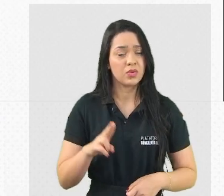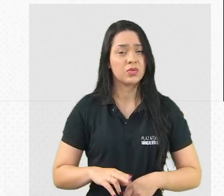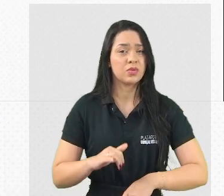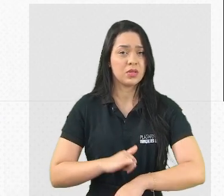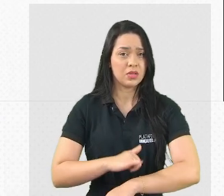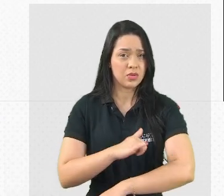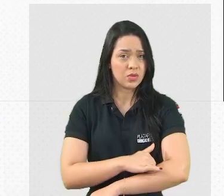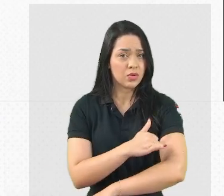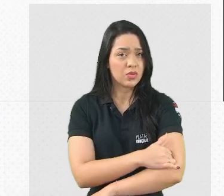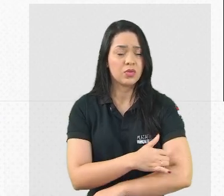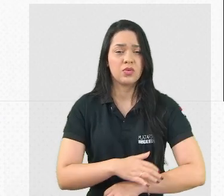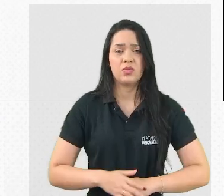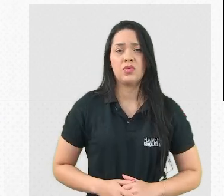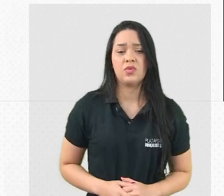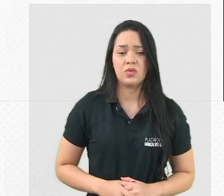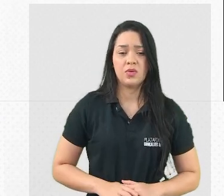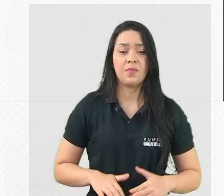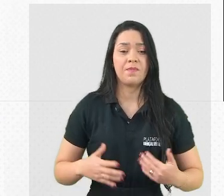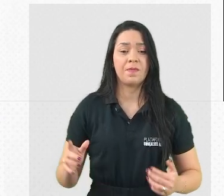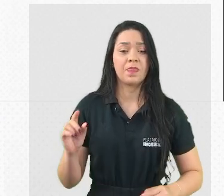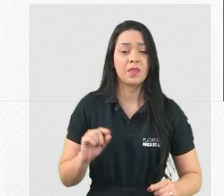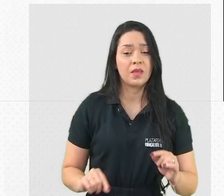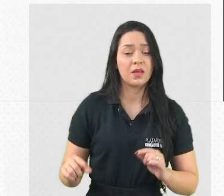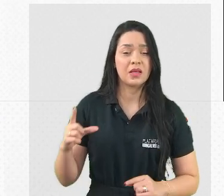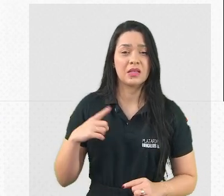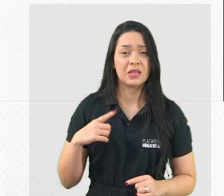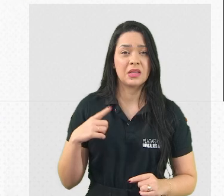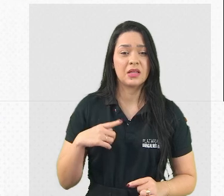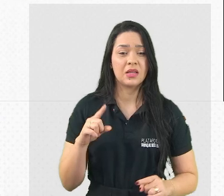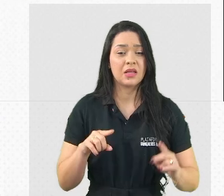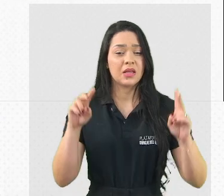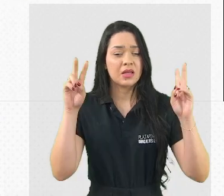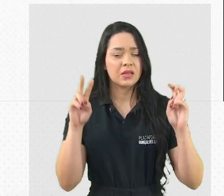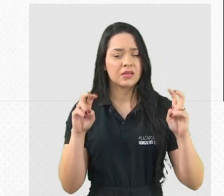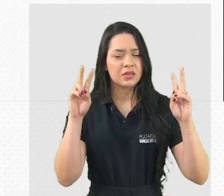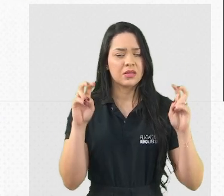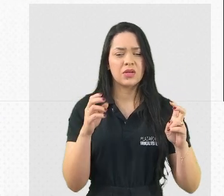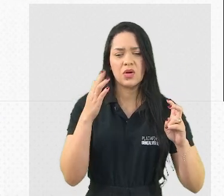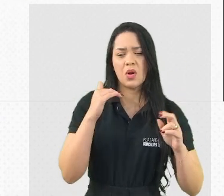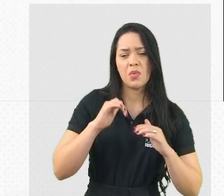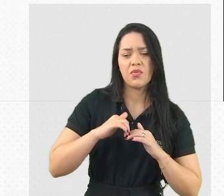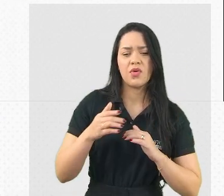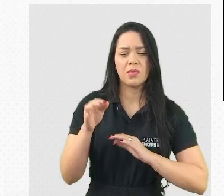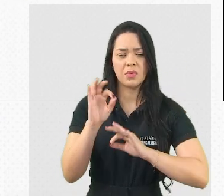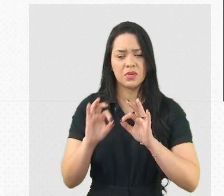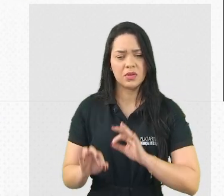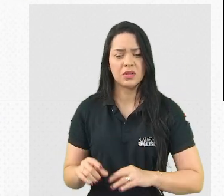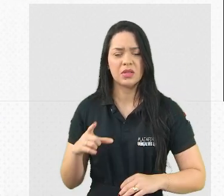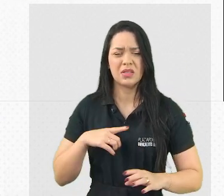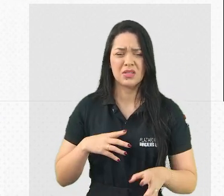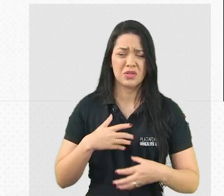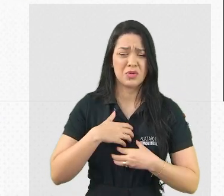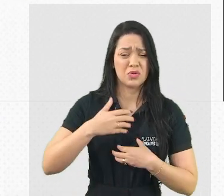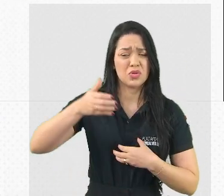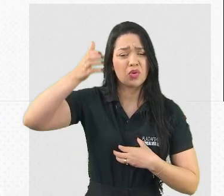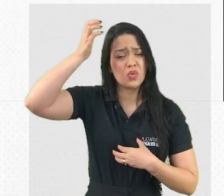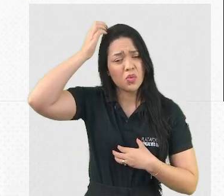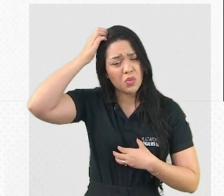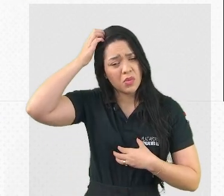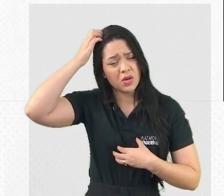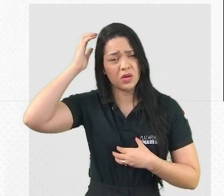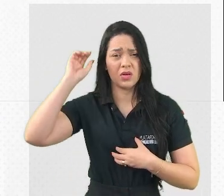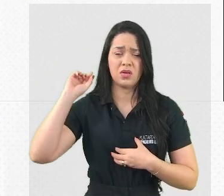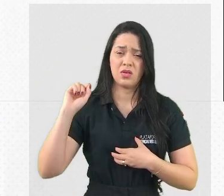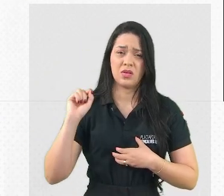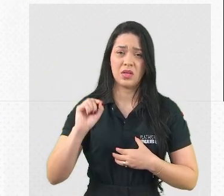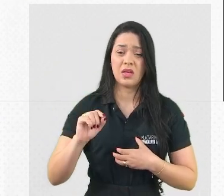gordura. Quando cai em tentação, está entre aspas, e come algo fora do planejado, costumam ter o sentimento de culpa